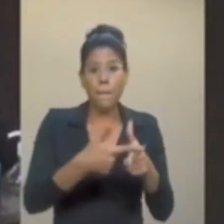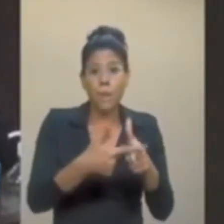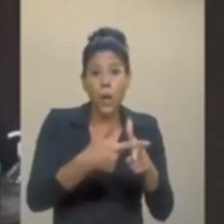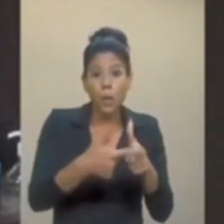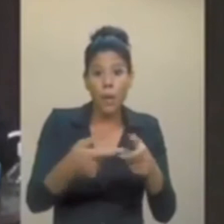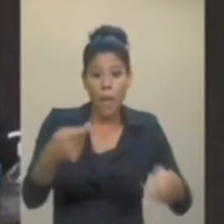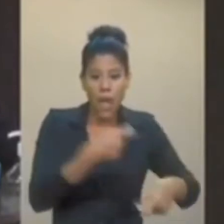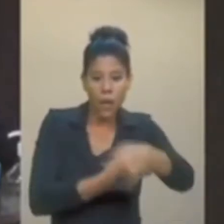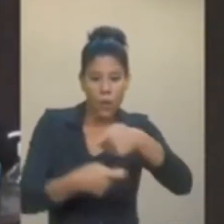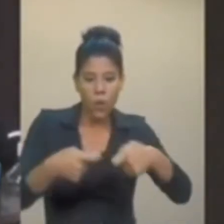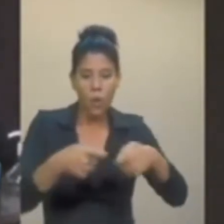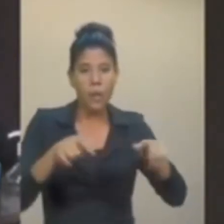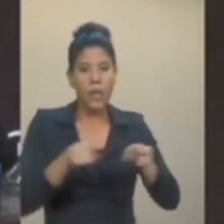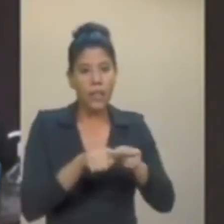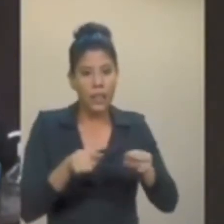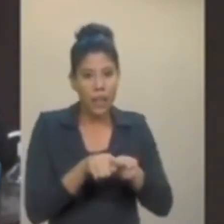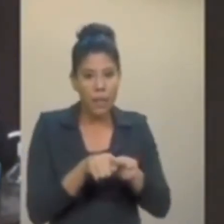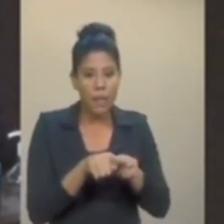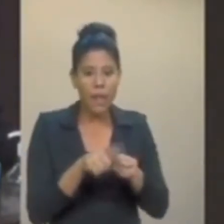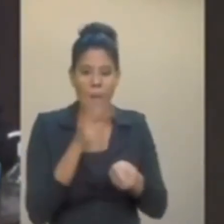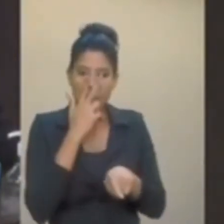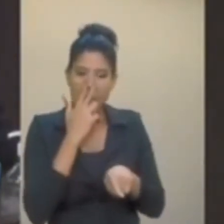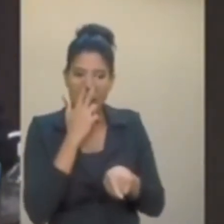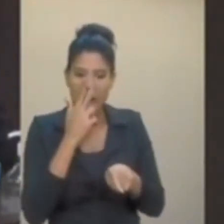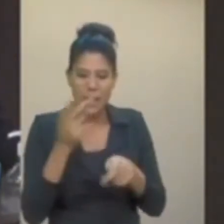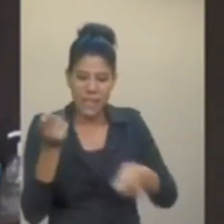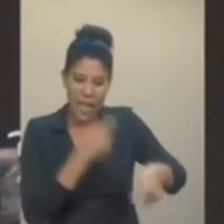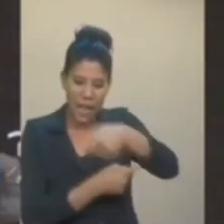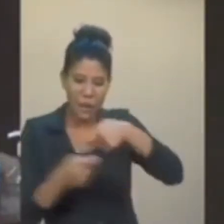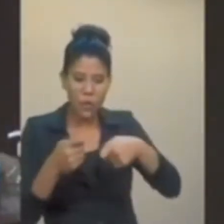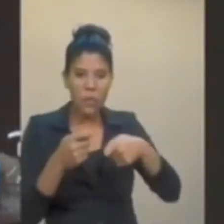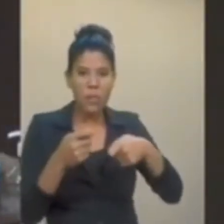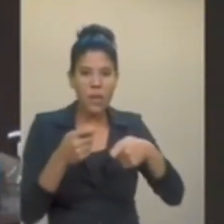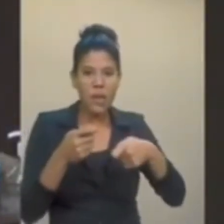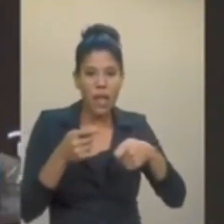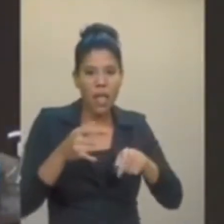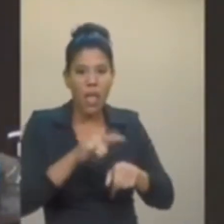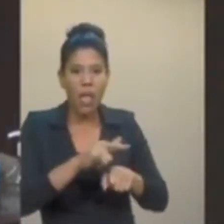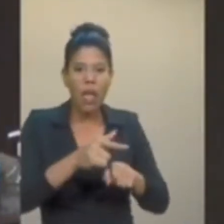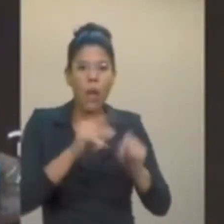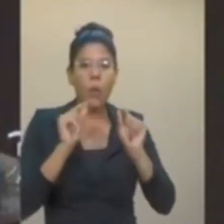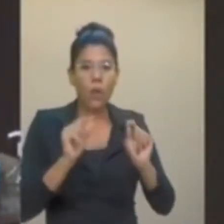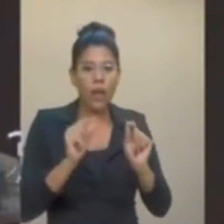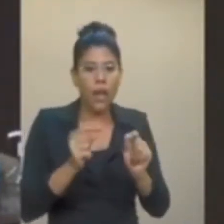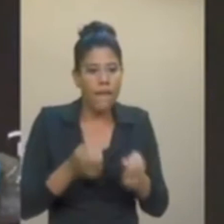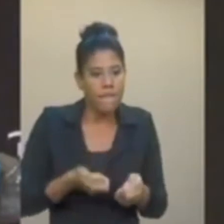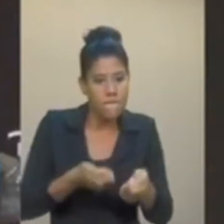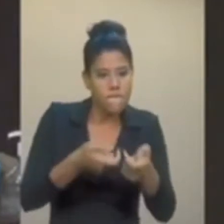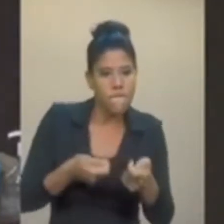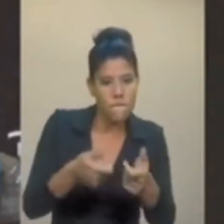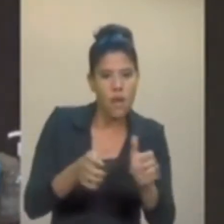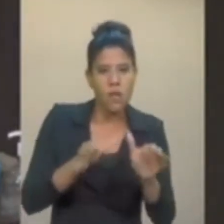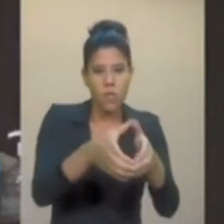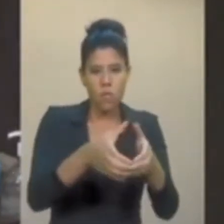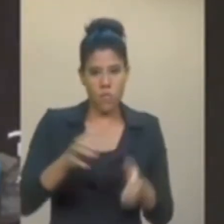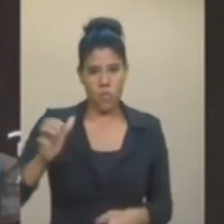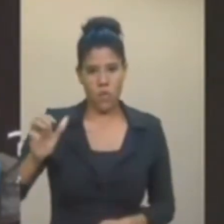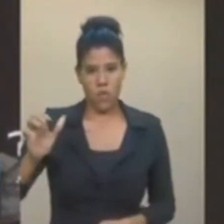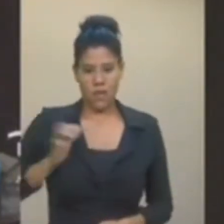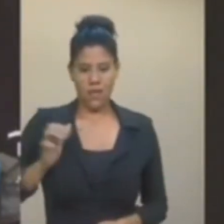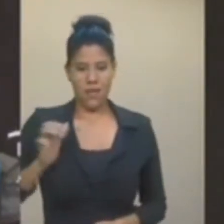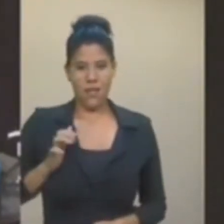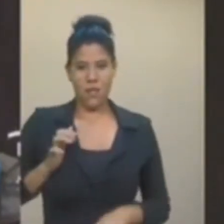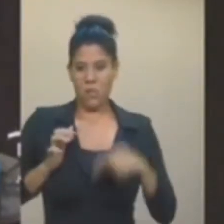da economia que beneficia, sobretudo, o andar de cima. O andar de cima que não tem compromisso com a democracia, com a liberdade e